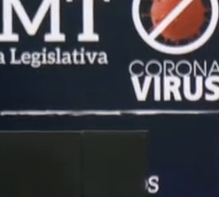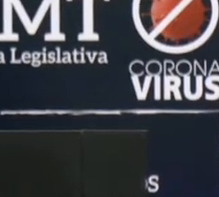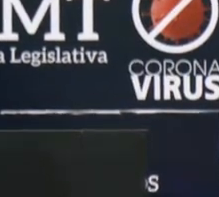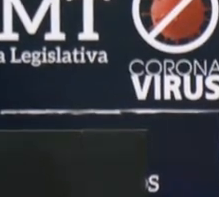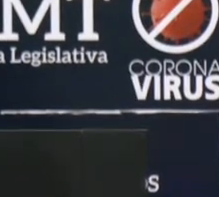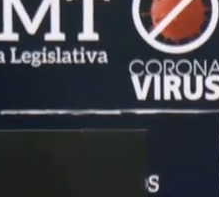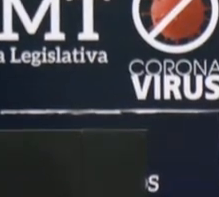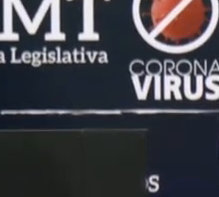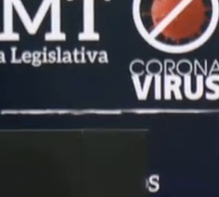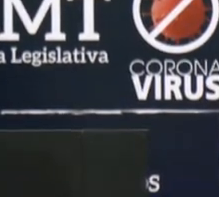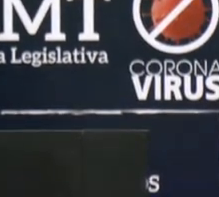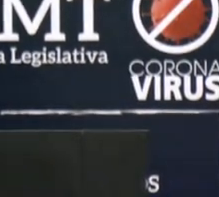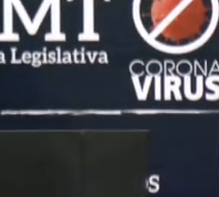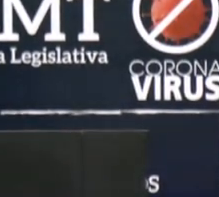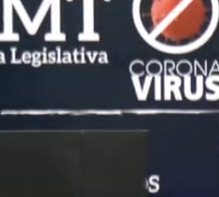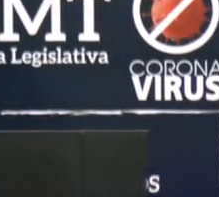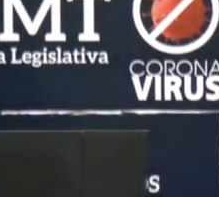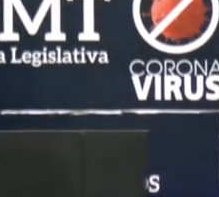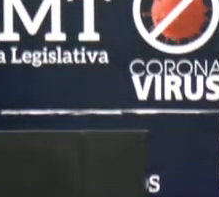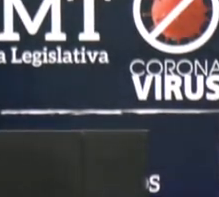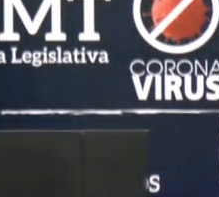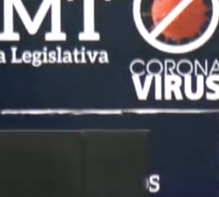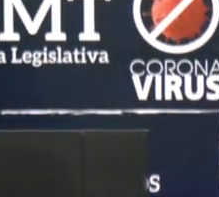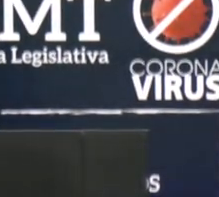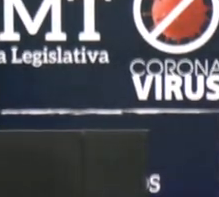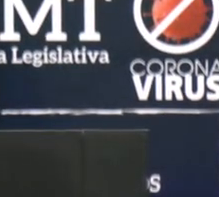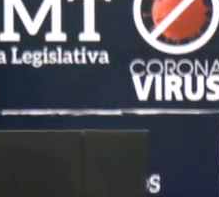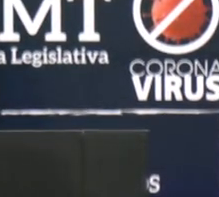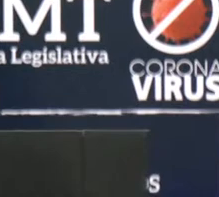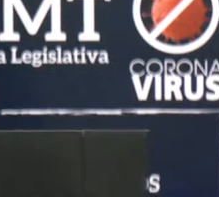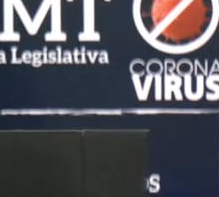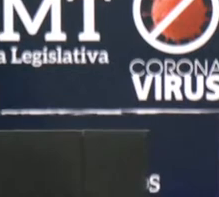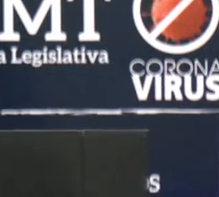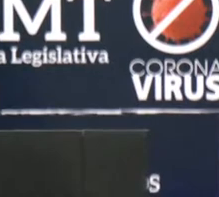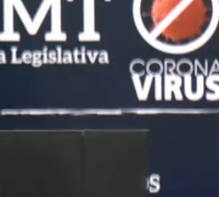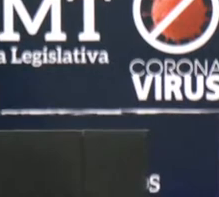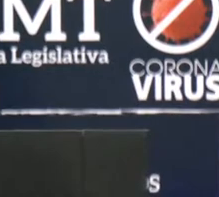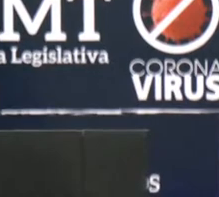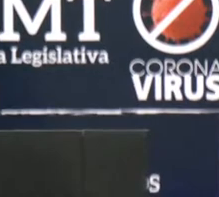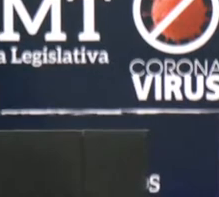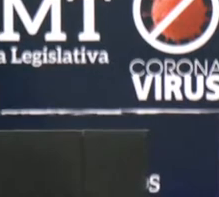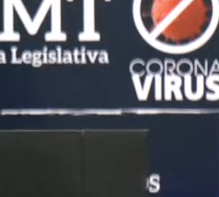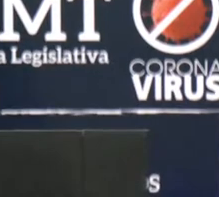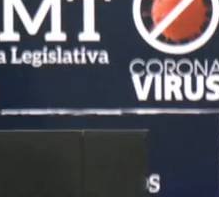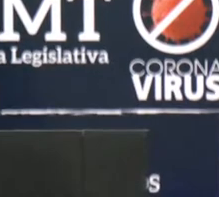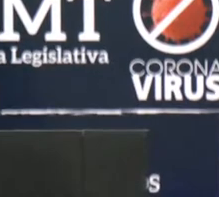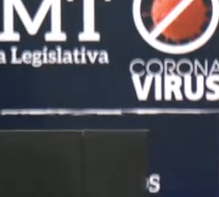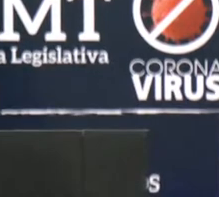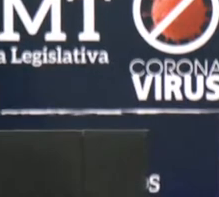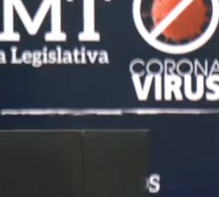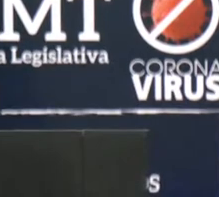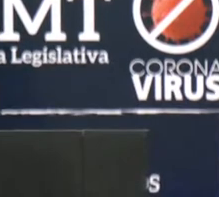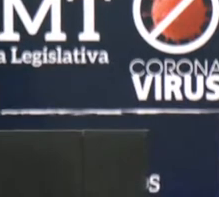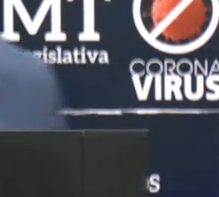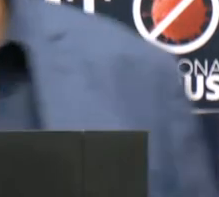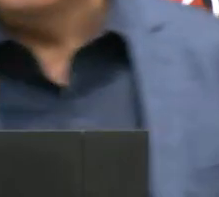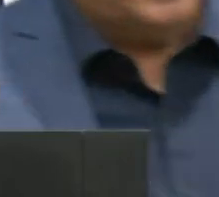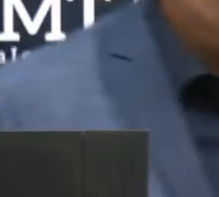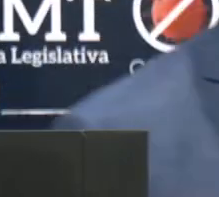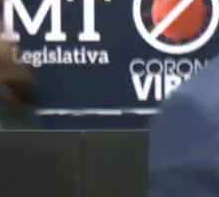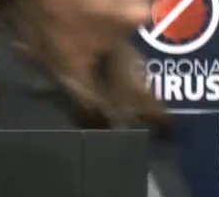amigos e admiradores do senador Filinto Miller. Registramos as presenças: Carlos